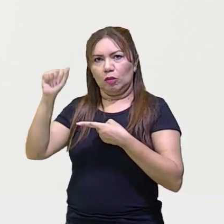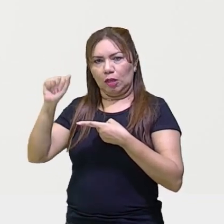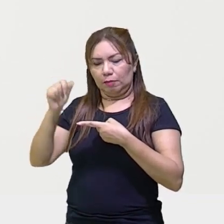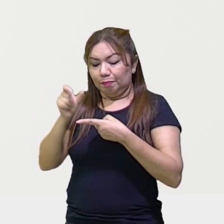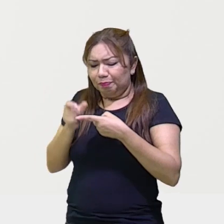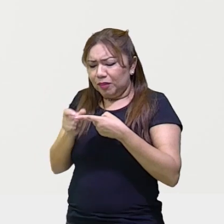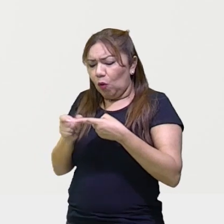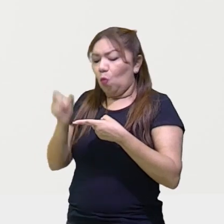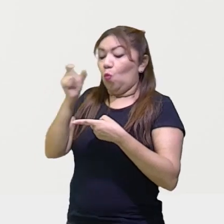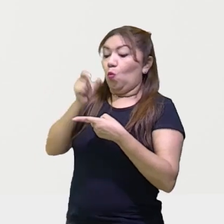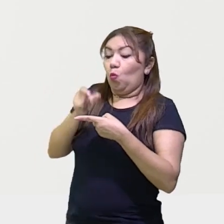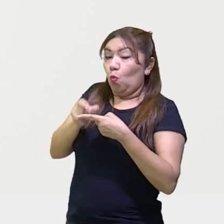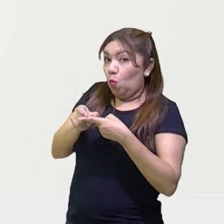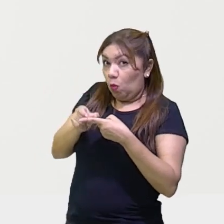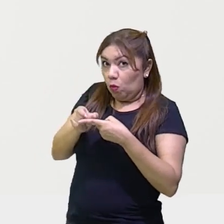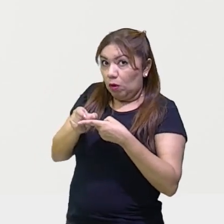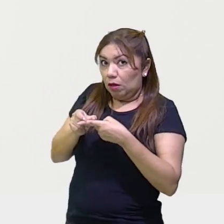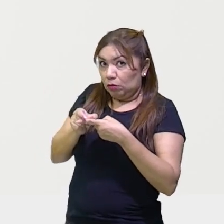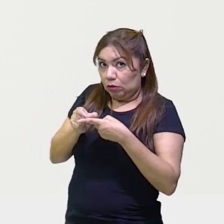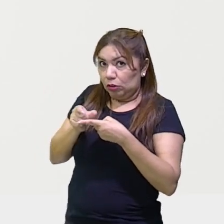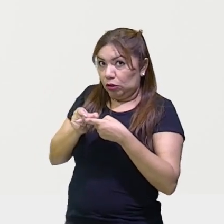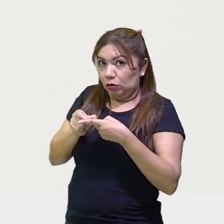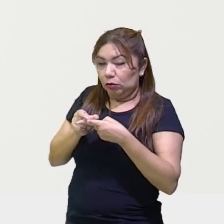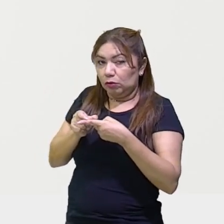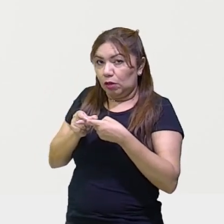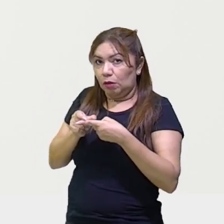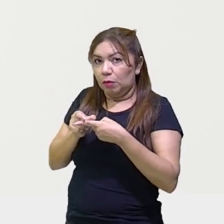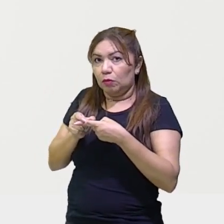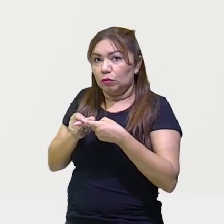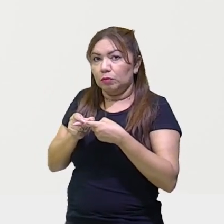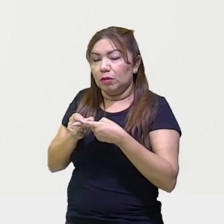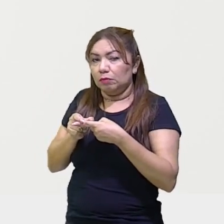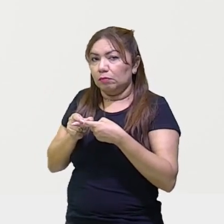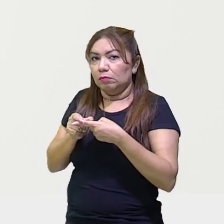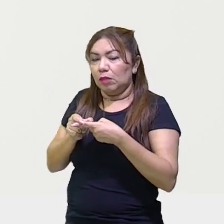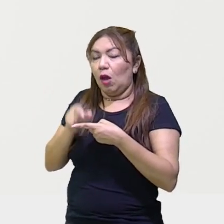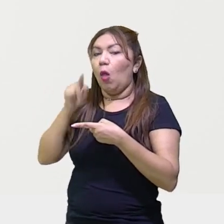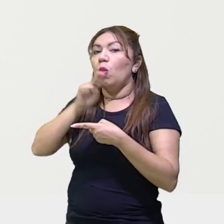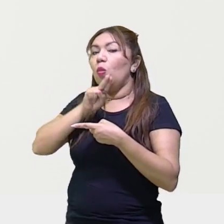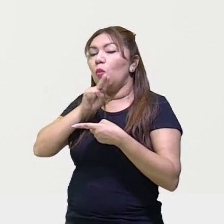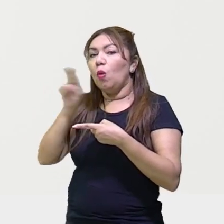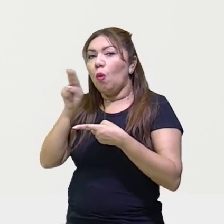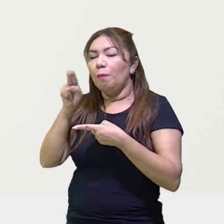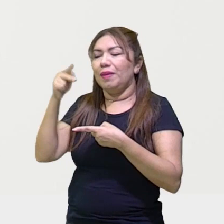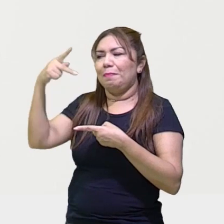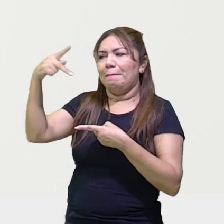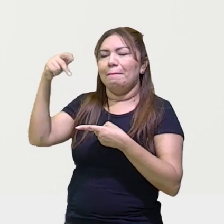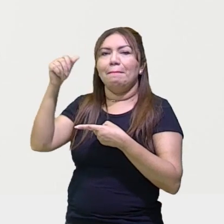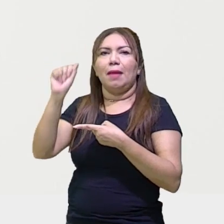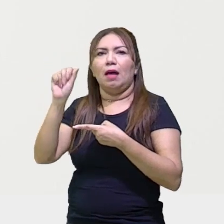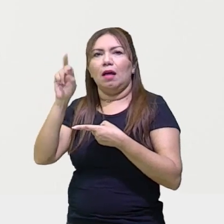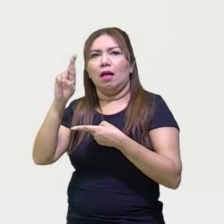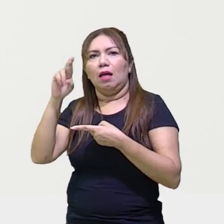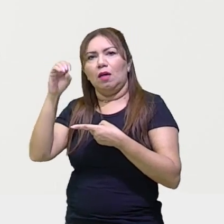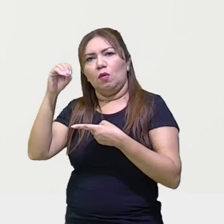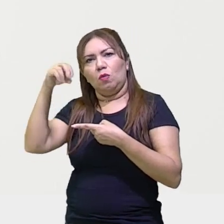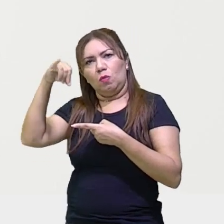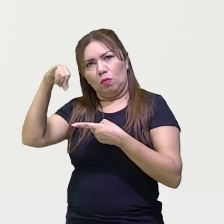quando a sílaba tônica for a penúltima sílaba da palavra. Eu vou pronunciar a palavra